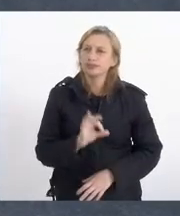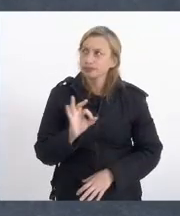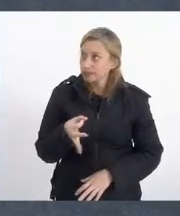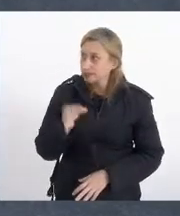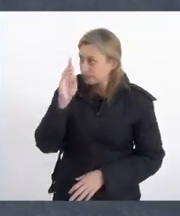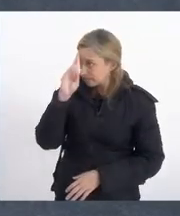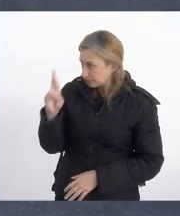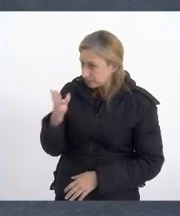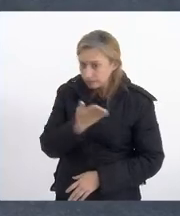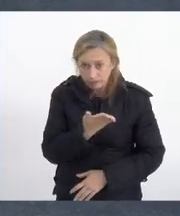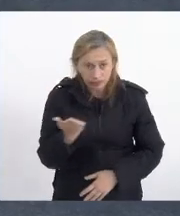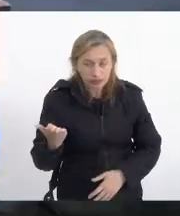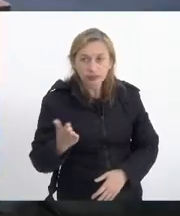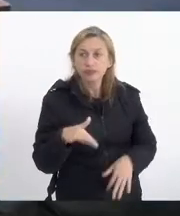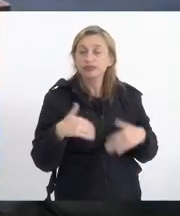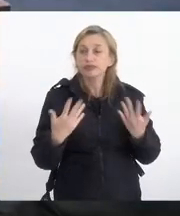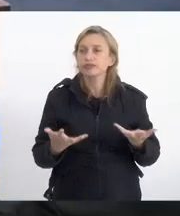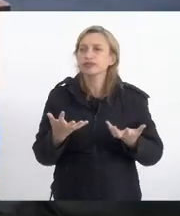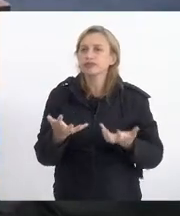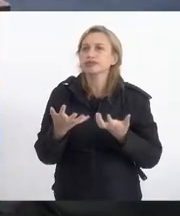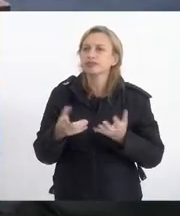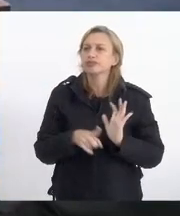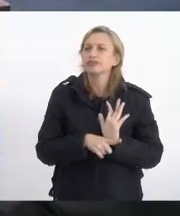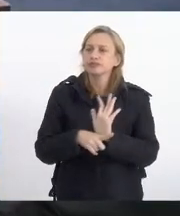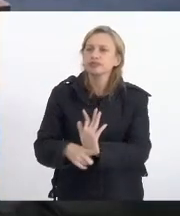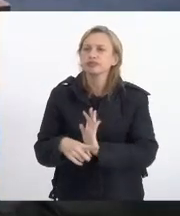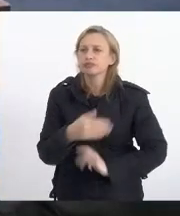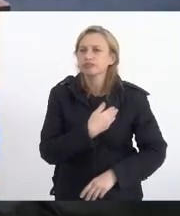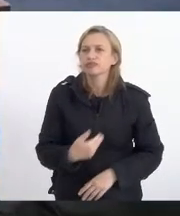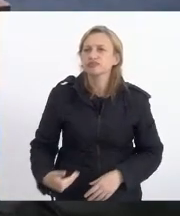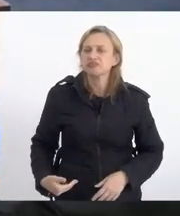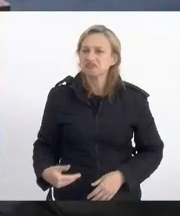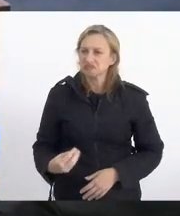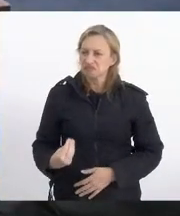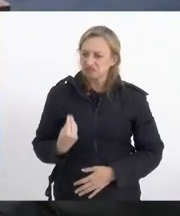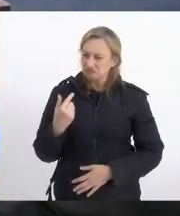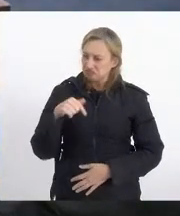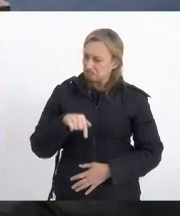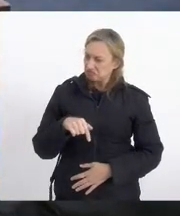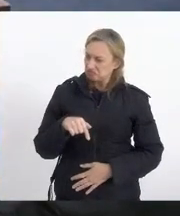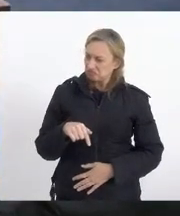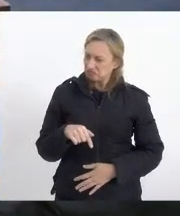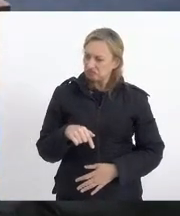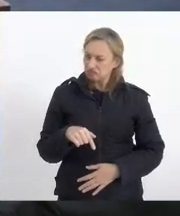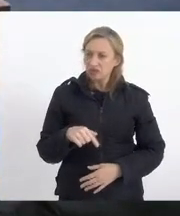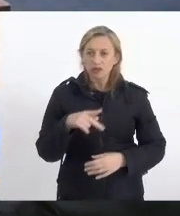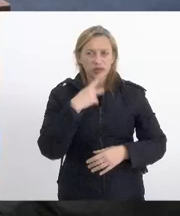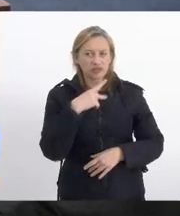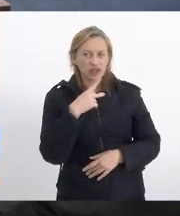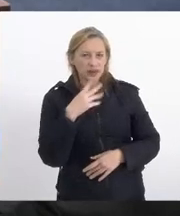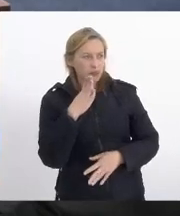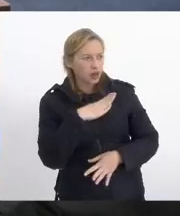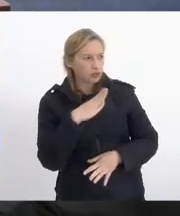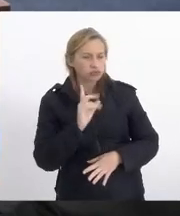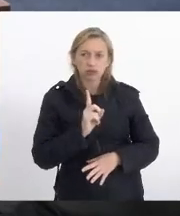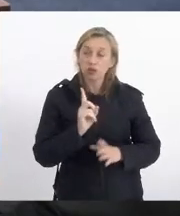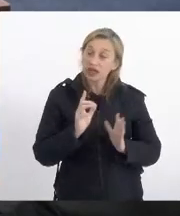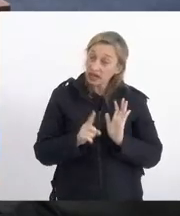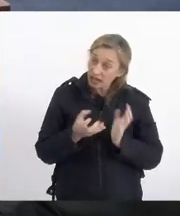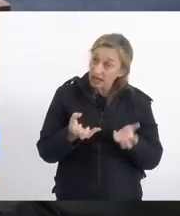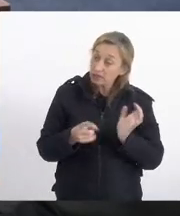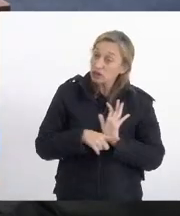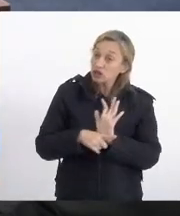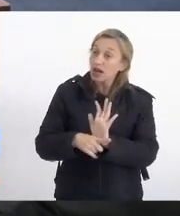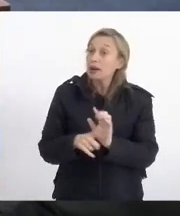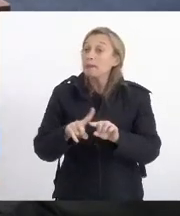senhores? Então, nós queremos ajudar o governo. Nós não estamos aqui com revanchismo, não estamos aqui para falar nada. Nós queremos ajudar.